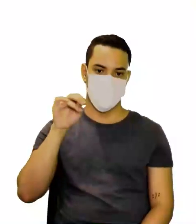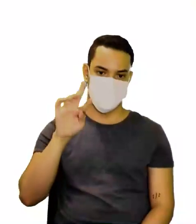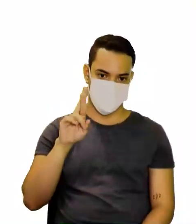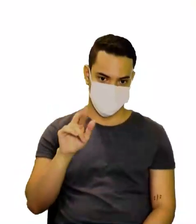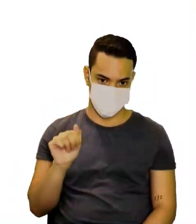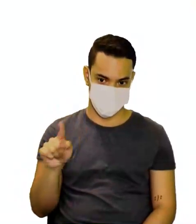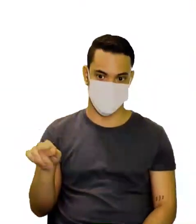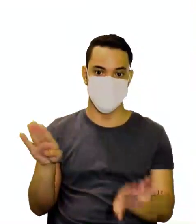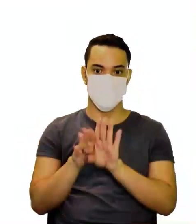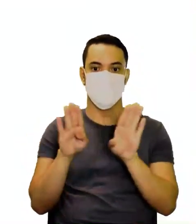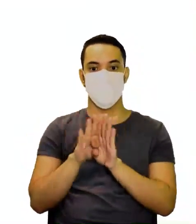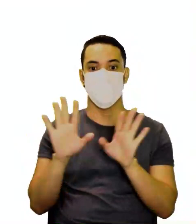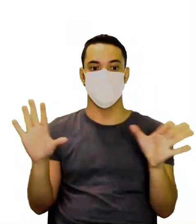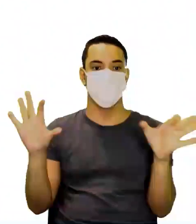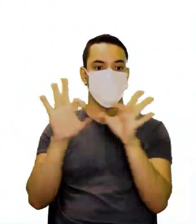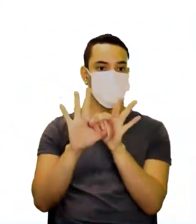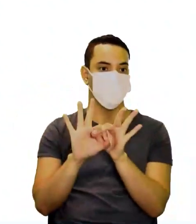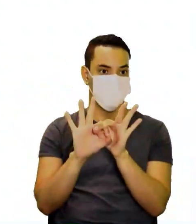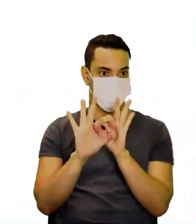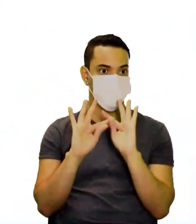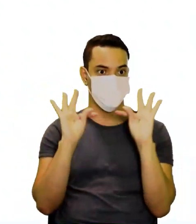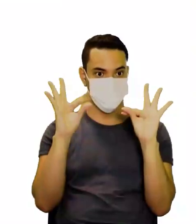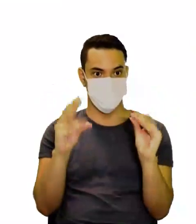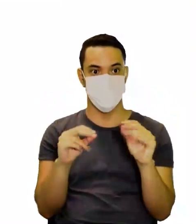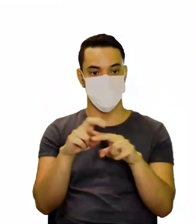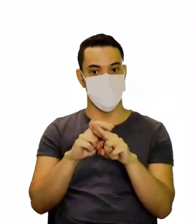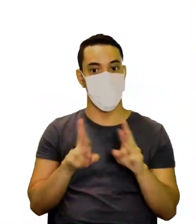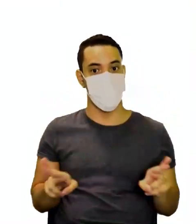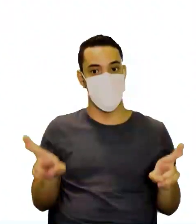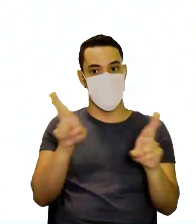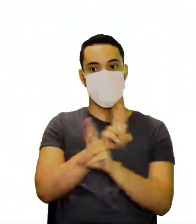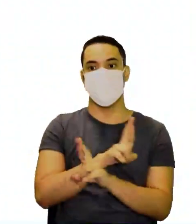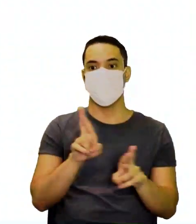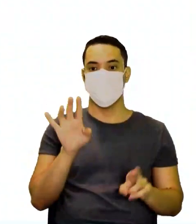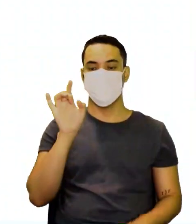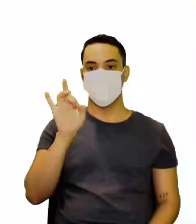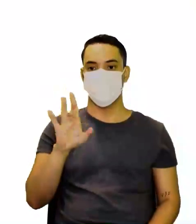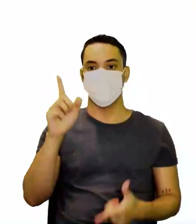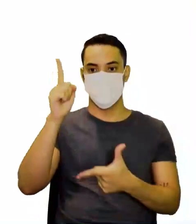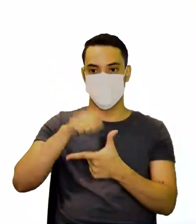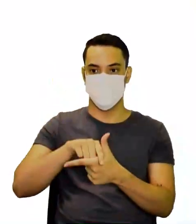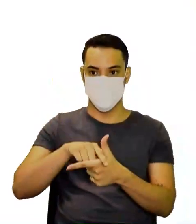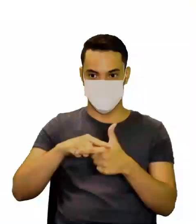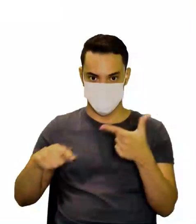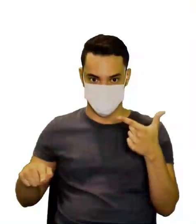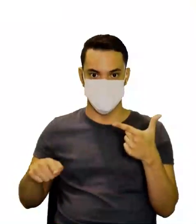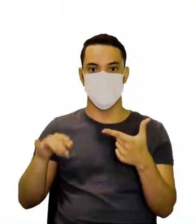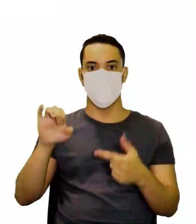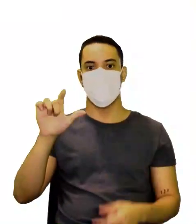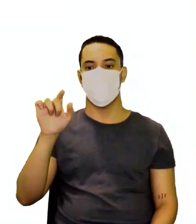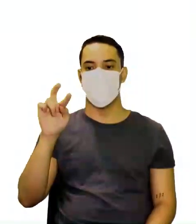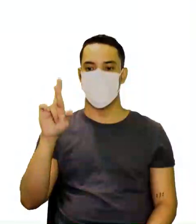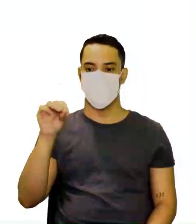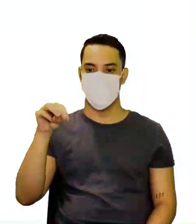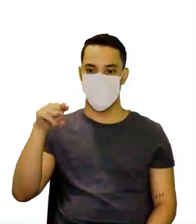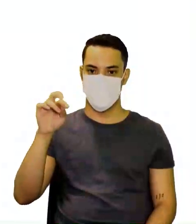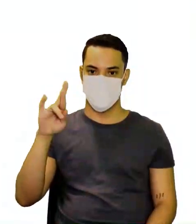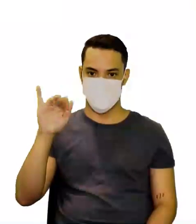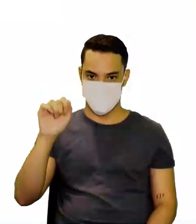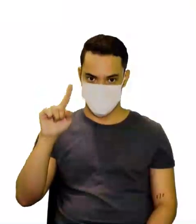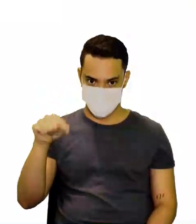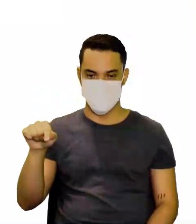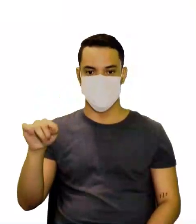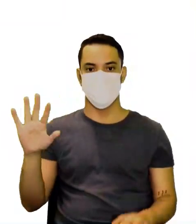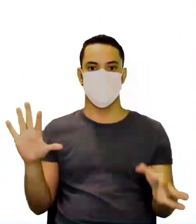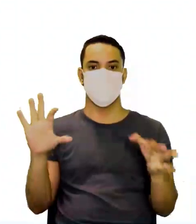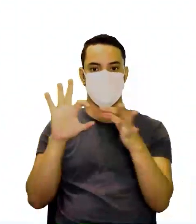nossa correntezinha, ok? E aqui a nossa relação, é só você dividir a eletromotriz pela corrente